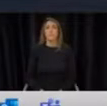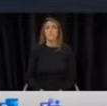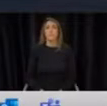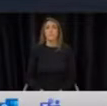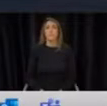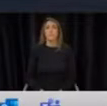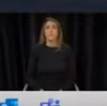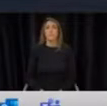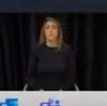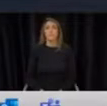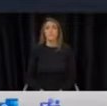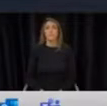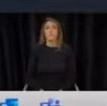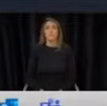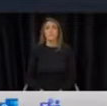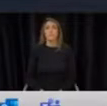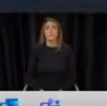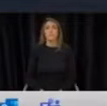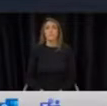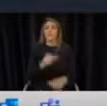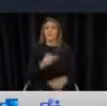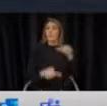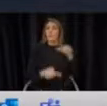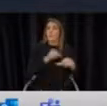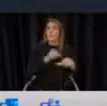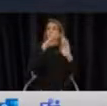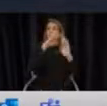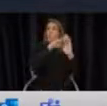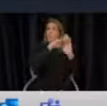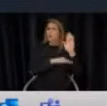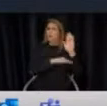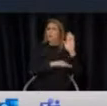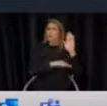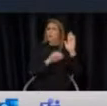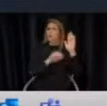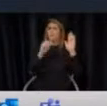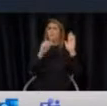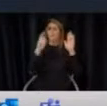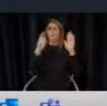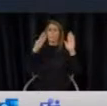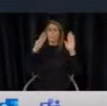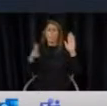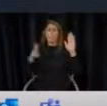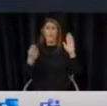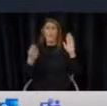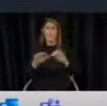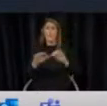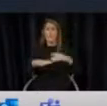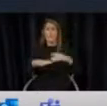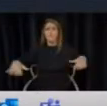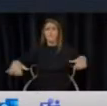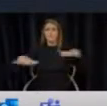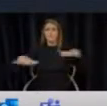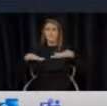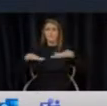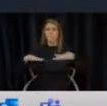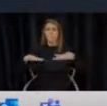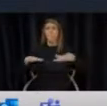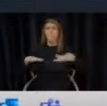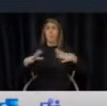Convertendo esse dado por milhão de população, que é o cálculo mais justo, visto que nós temos uma população